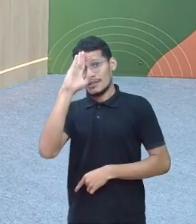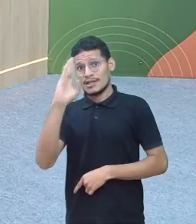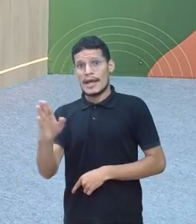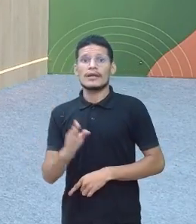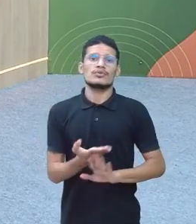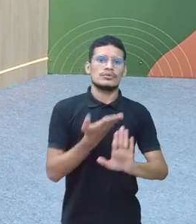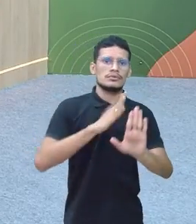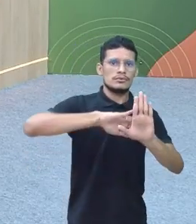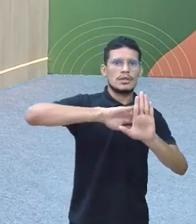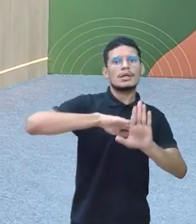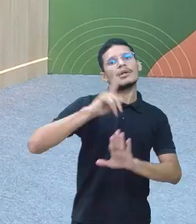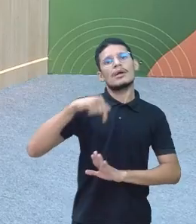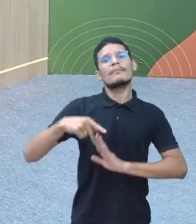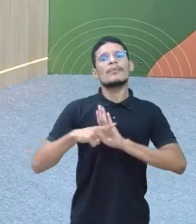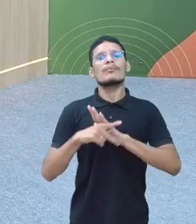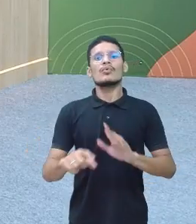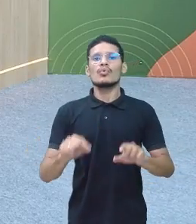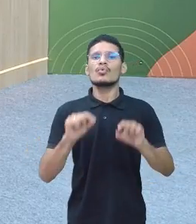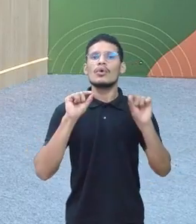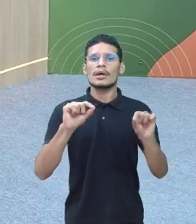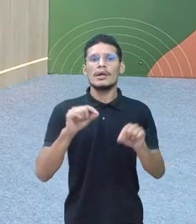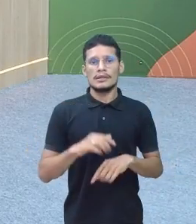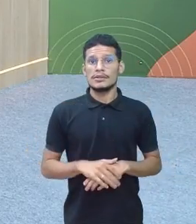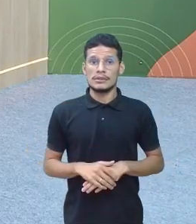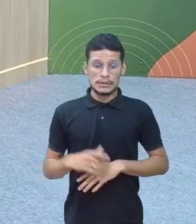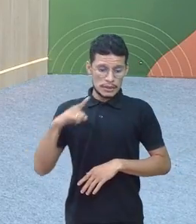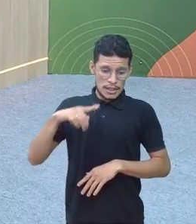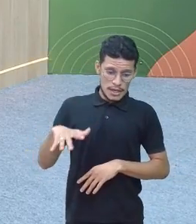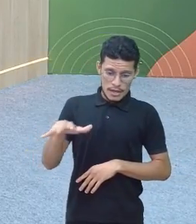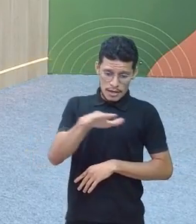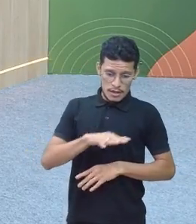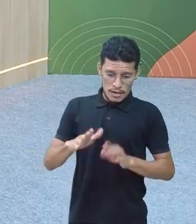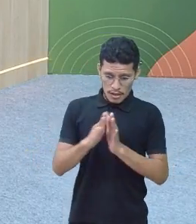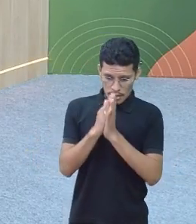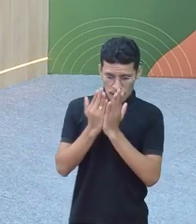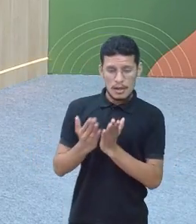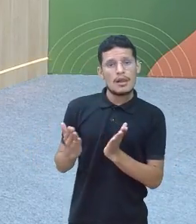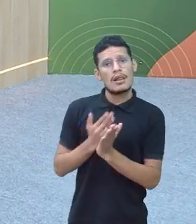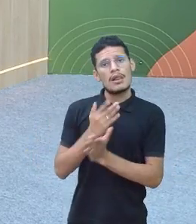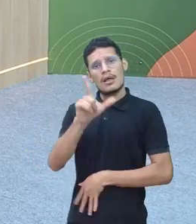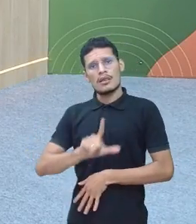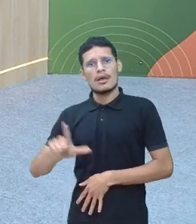que são recursos de obras literárias, né,